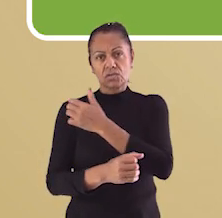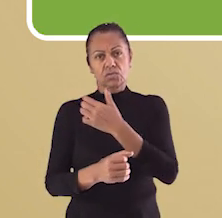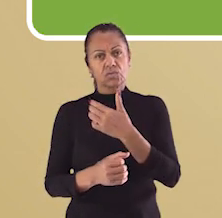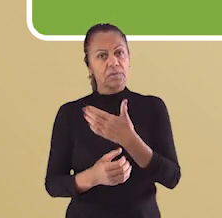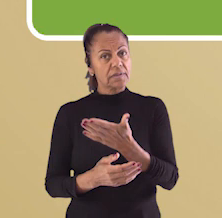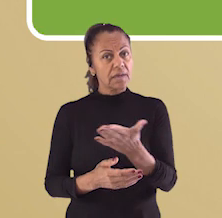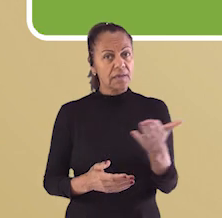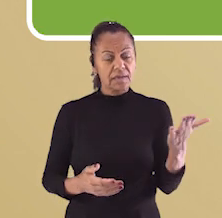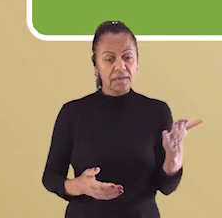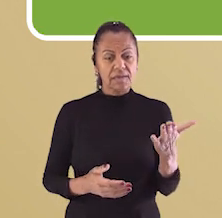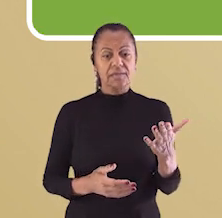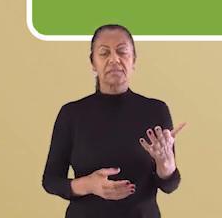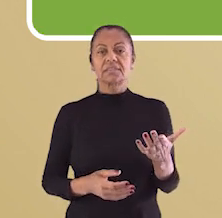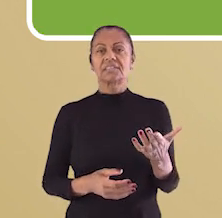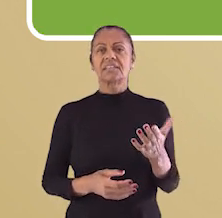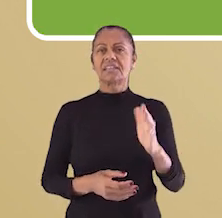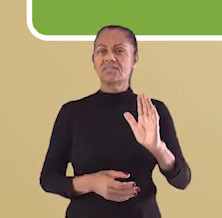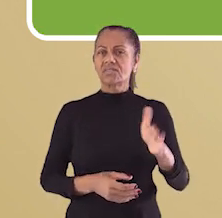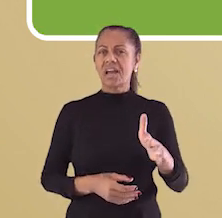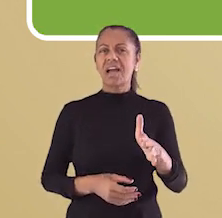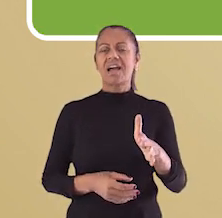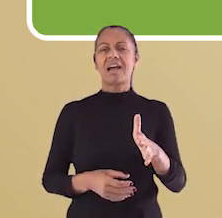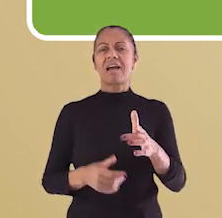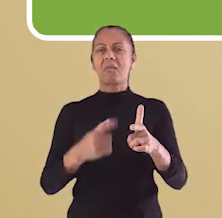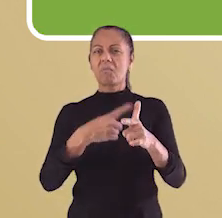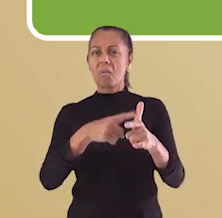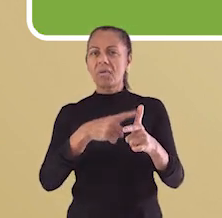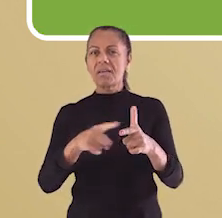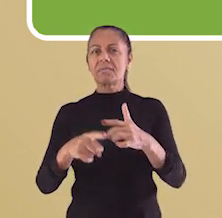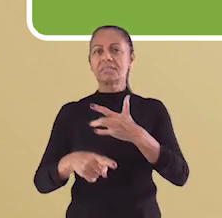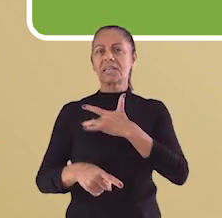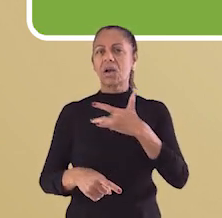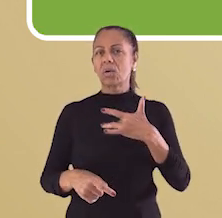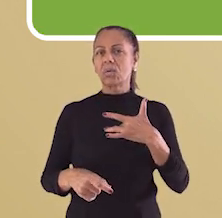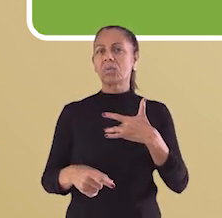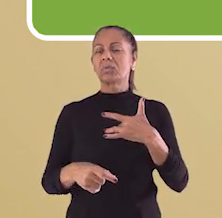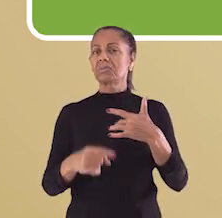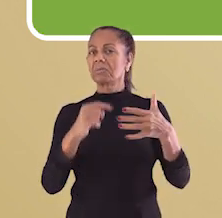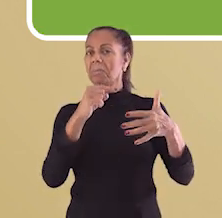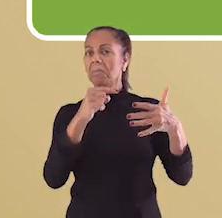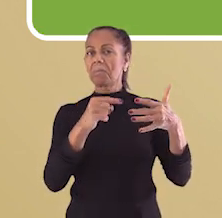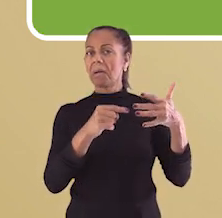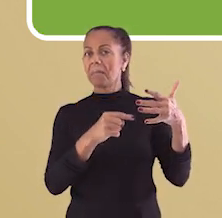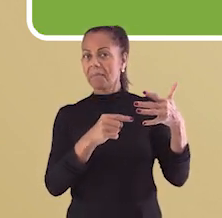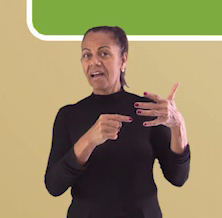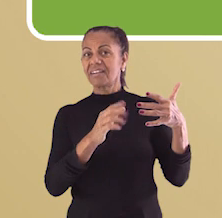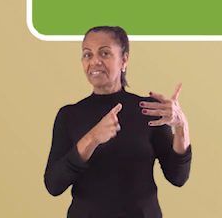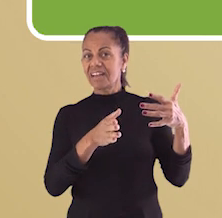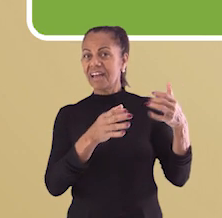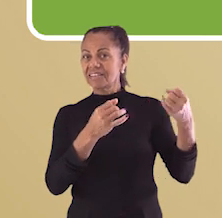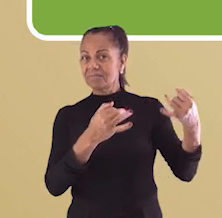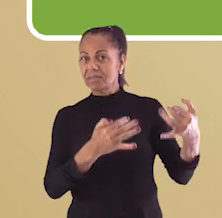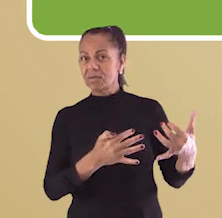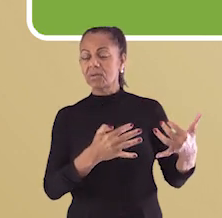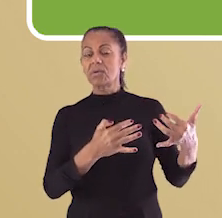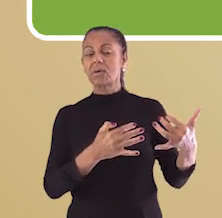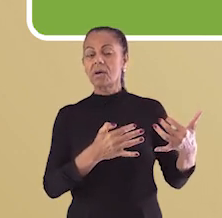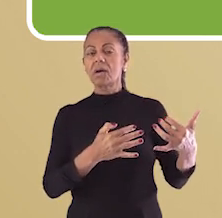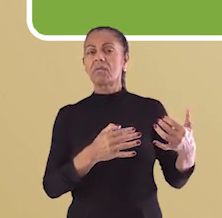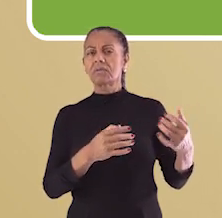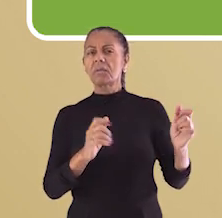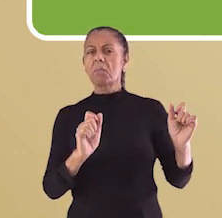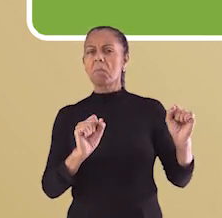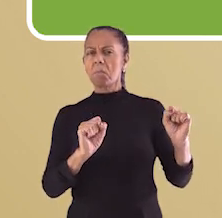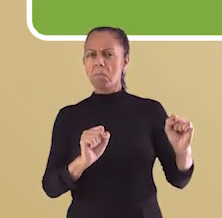familiar, responsável, já tiver passado por situações desse tipo e quiser compartilhar com a gente, ficaremos muito agradecidos. Você